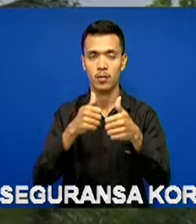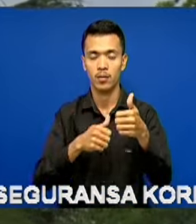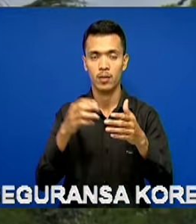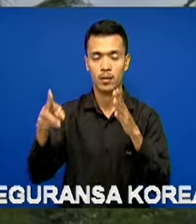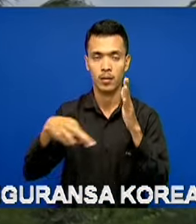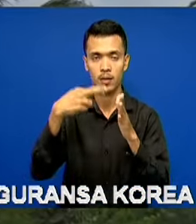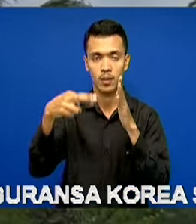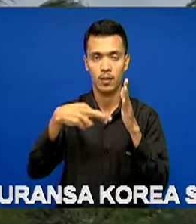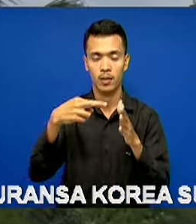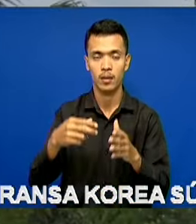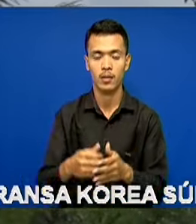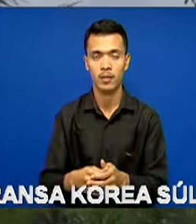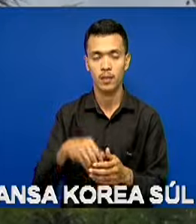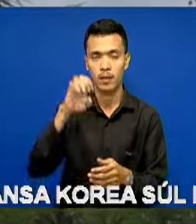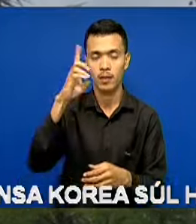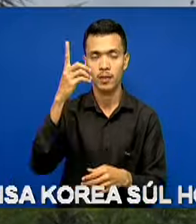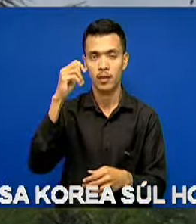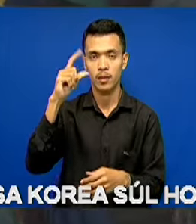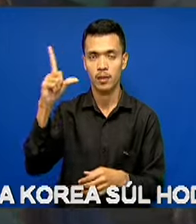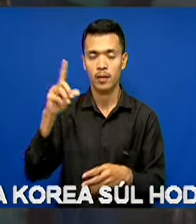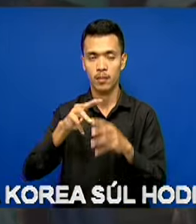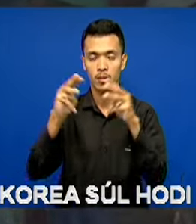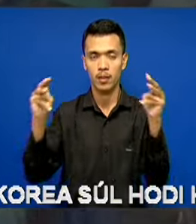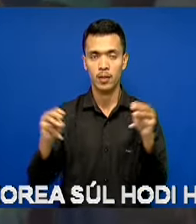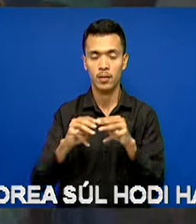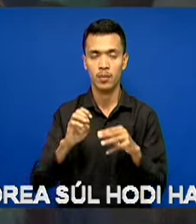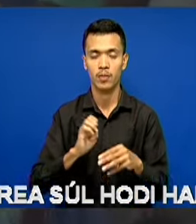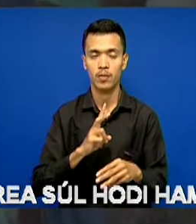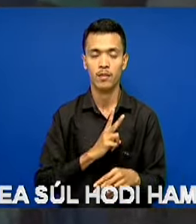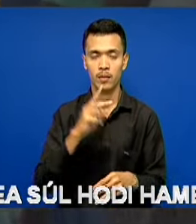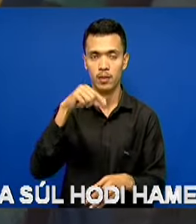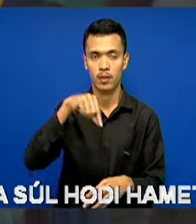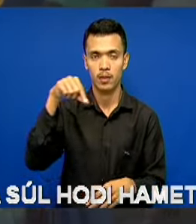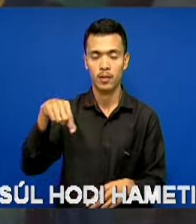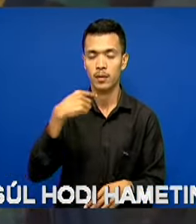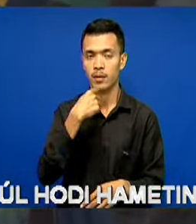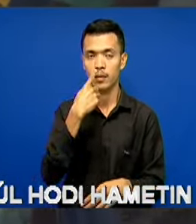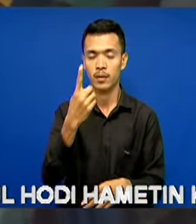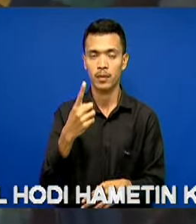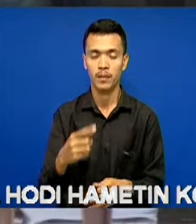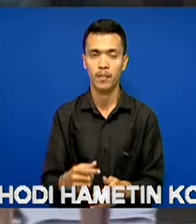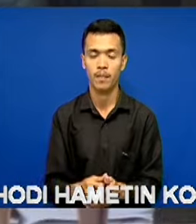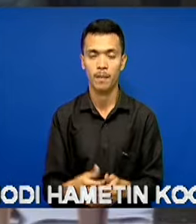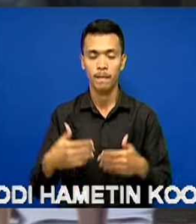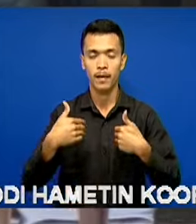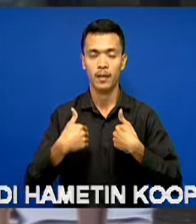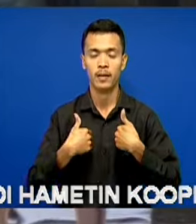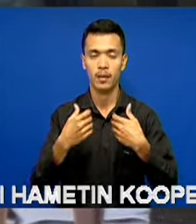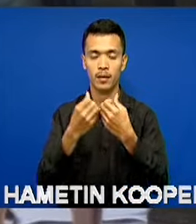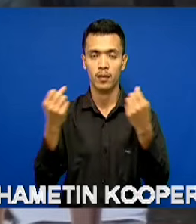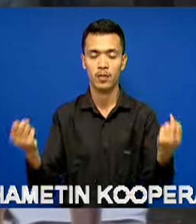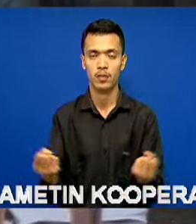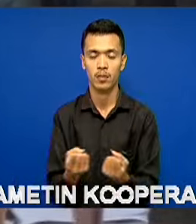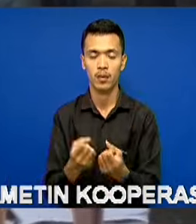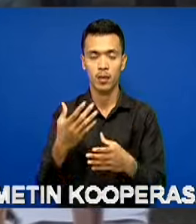iaona. Coordenador EDTLEP Município Viqueque, Eduardo Simenis Ateten, presença EDTLEP Nian Iasukune, atu